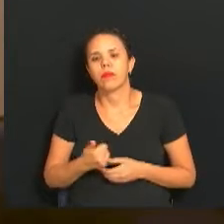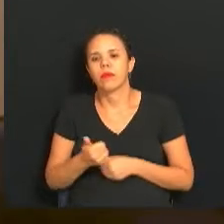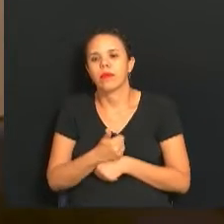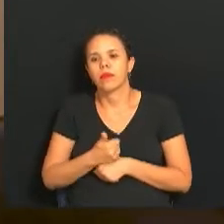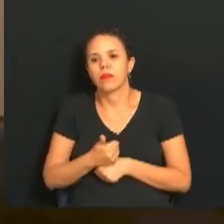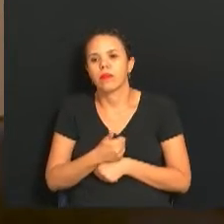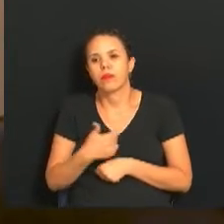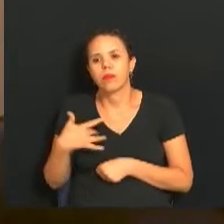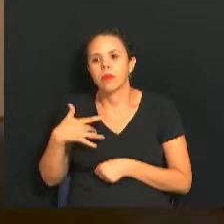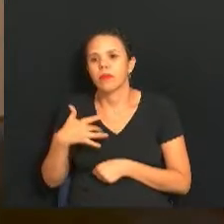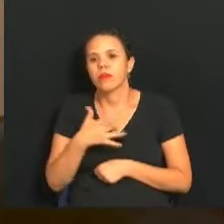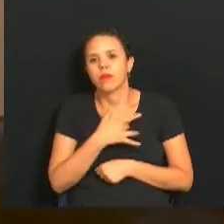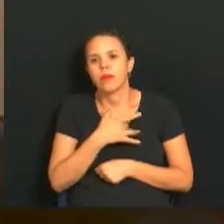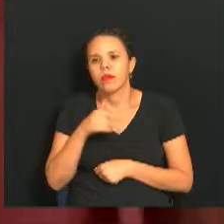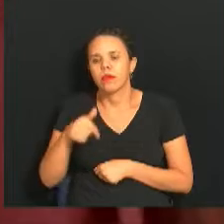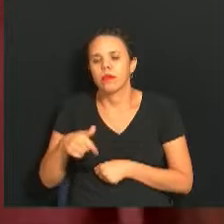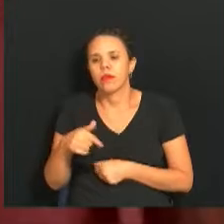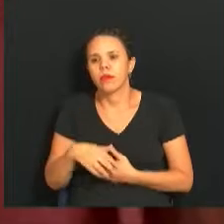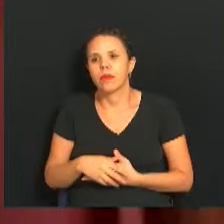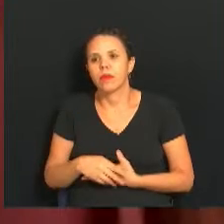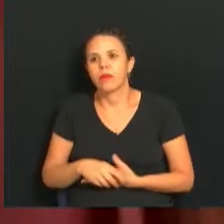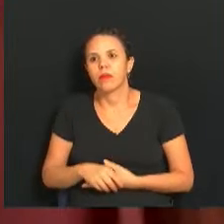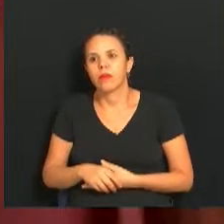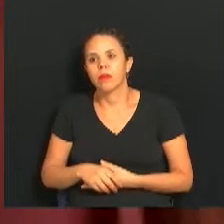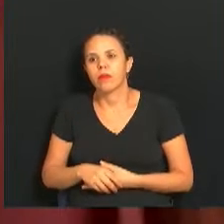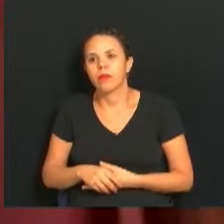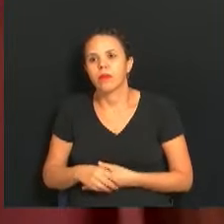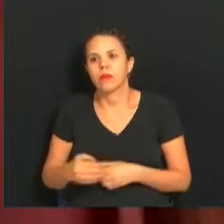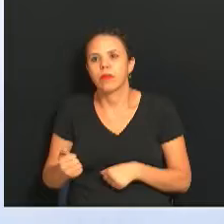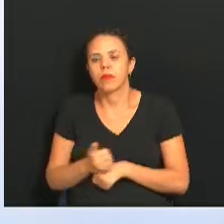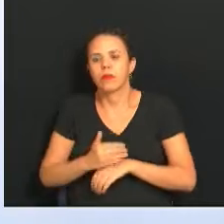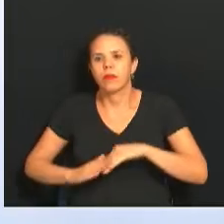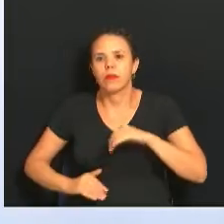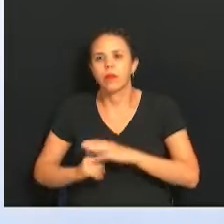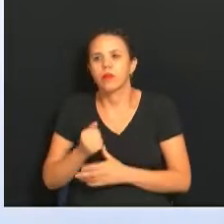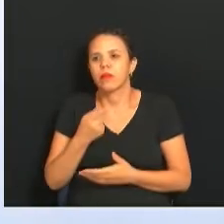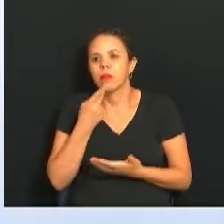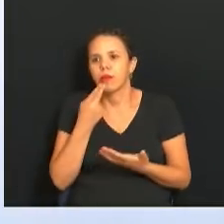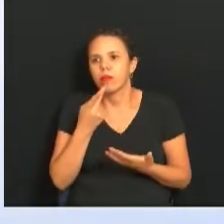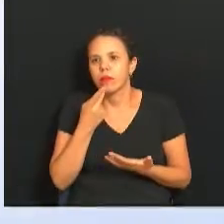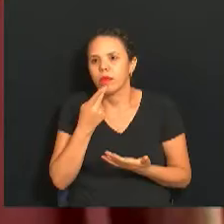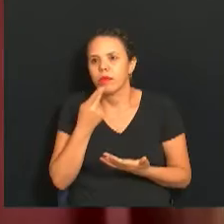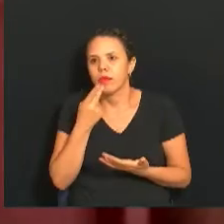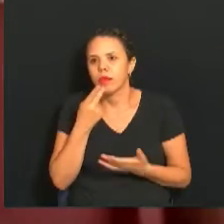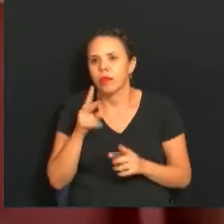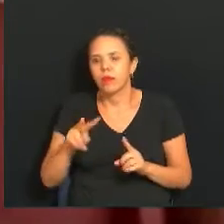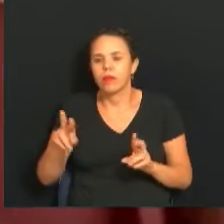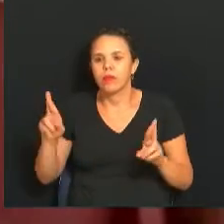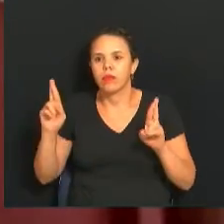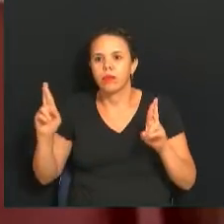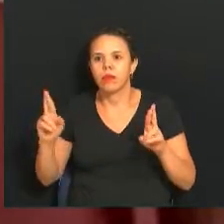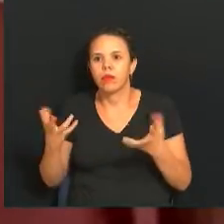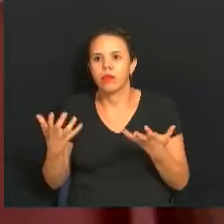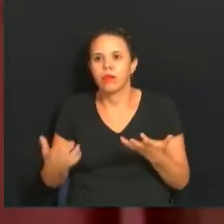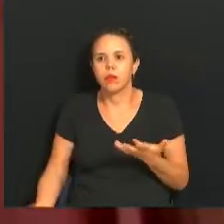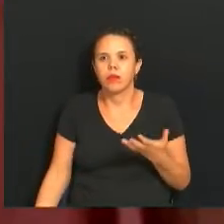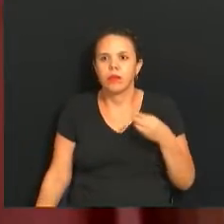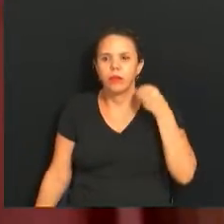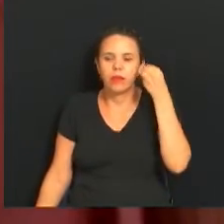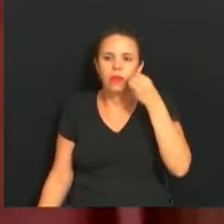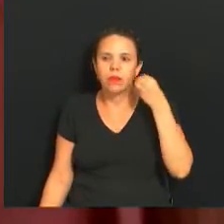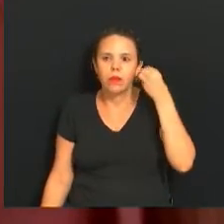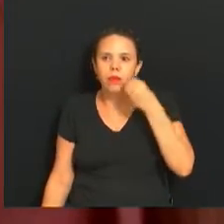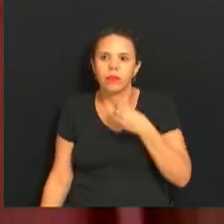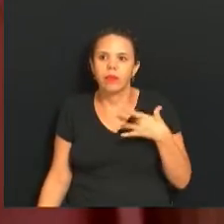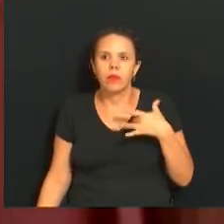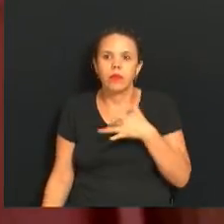da saúde aqui da nossa cidade. Essas profissionais falaram sobre as expectativas. Eu queria uma experiência na área da